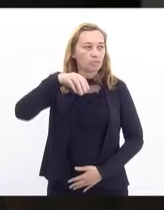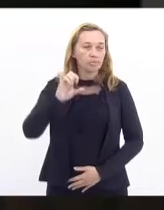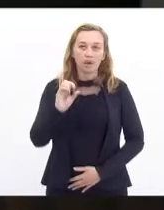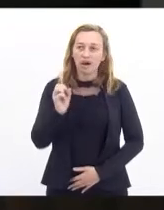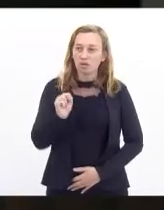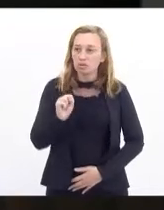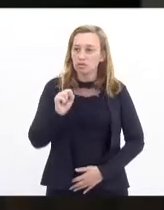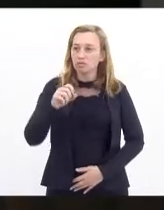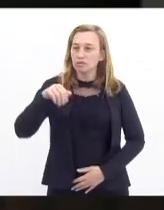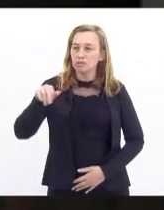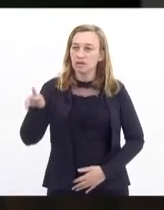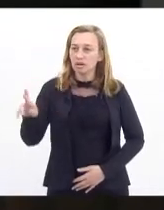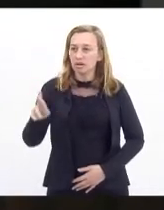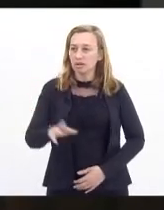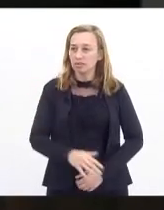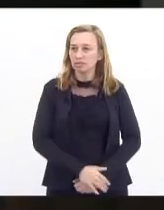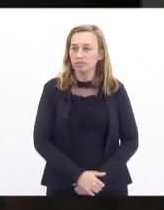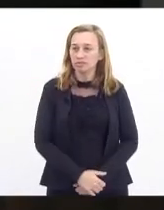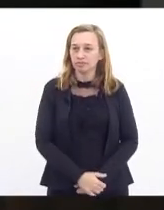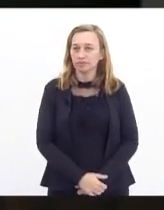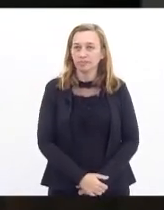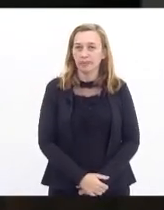Deputado Marcos Miller.